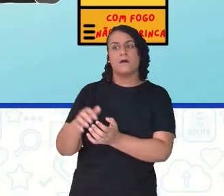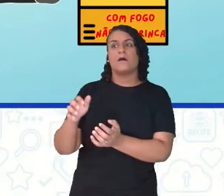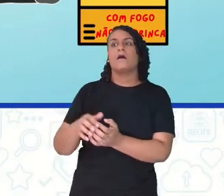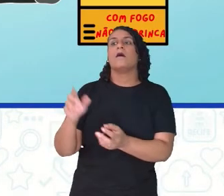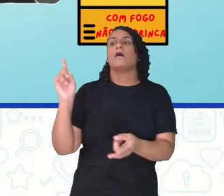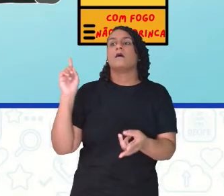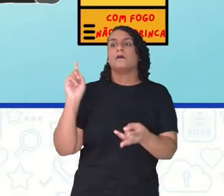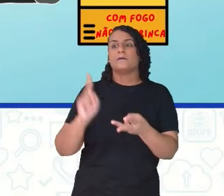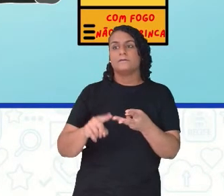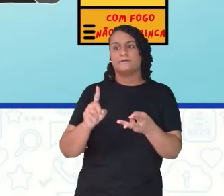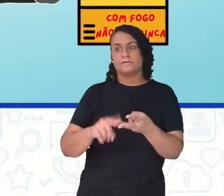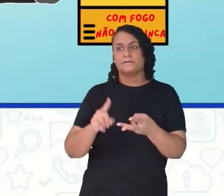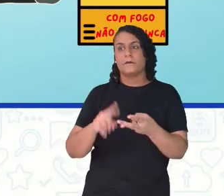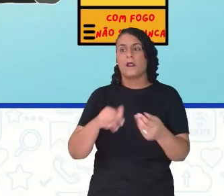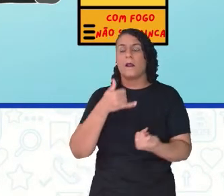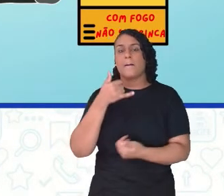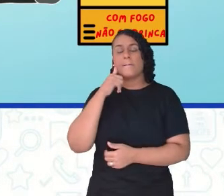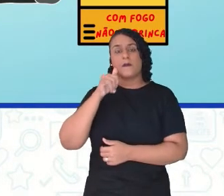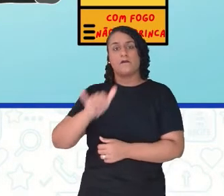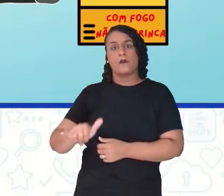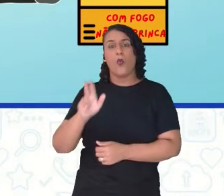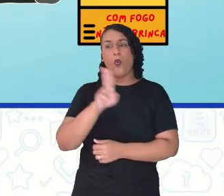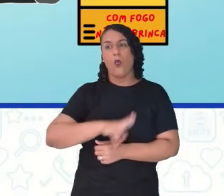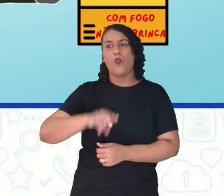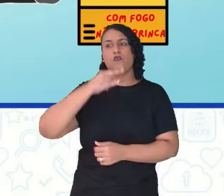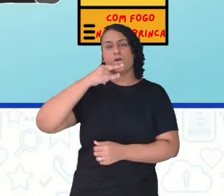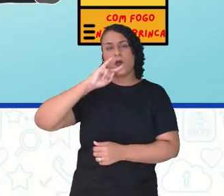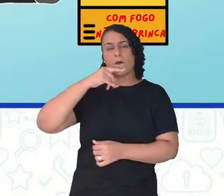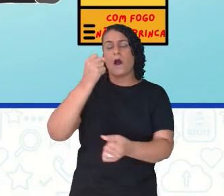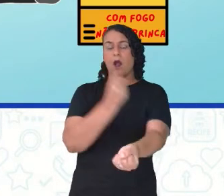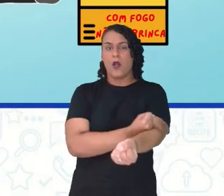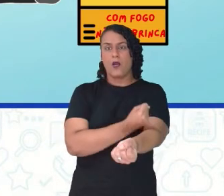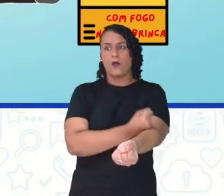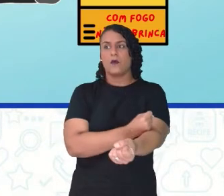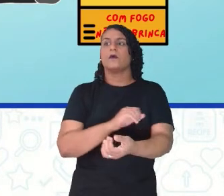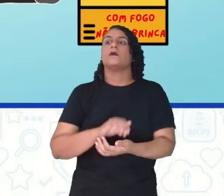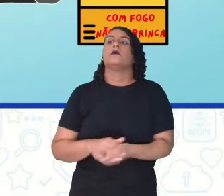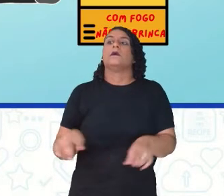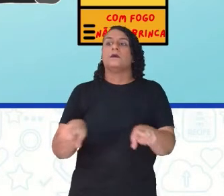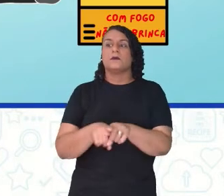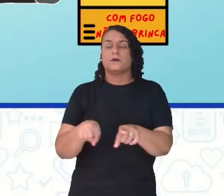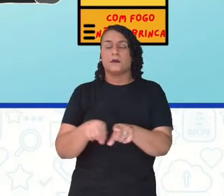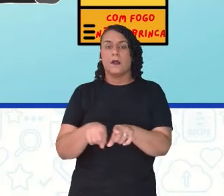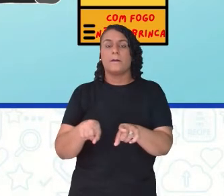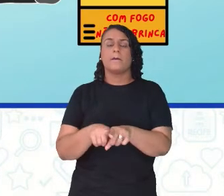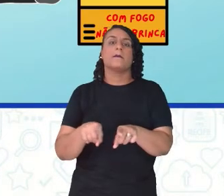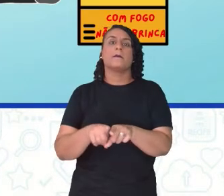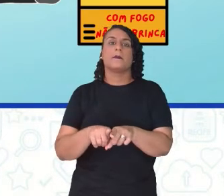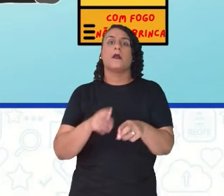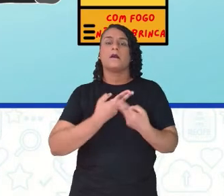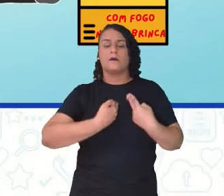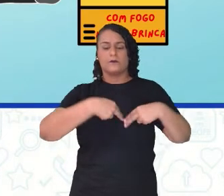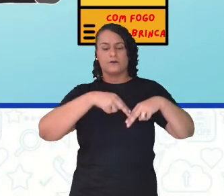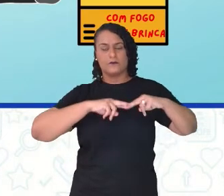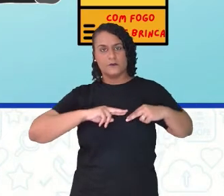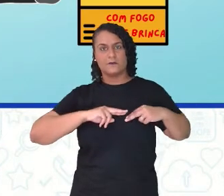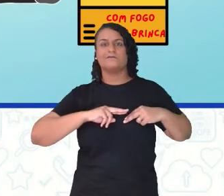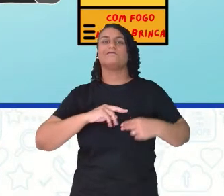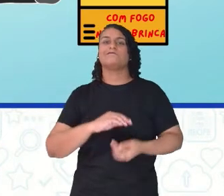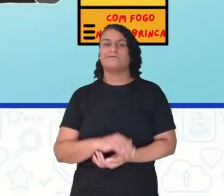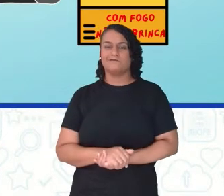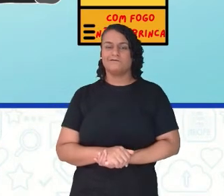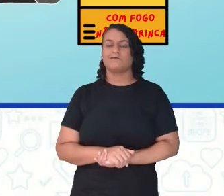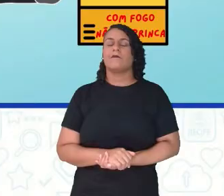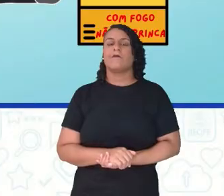drogas. Então, algo também que a gente vai conversar. A bandeira aí para doação de sangue, gente, muitas vezes a gente só lembra quando a gente tem